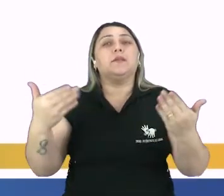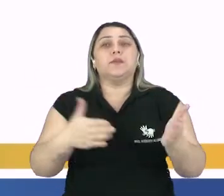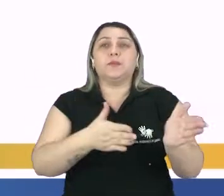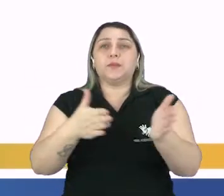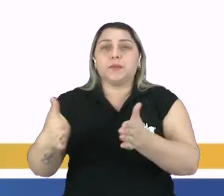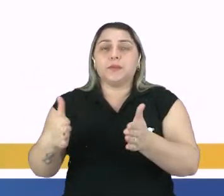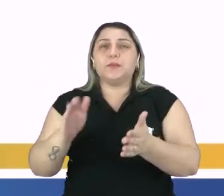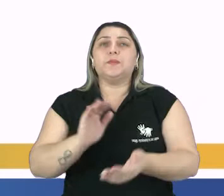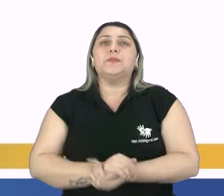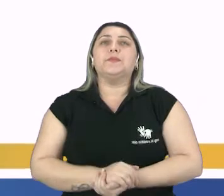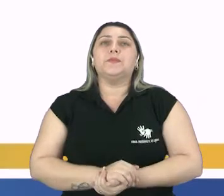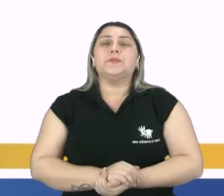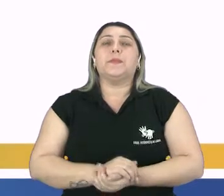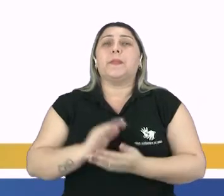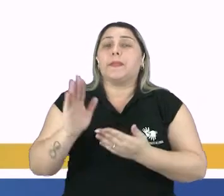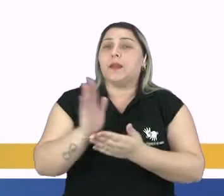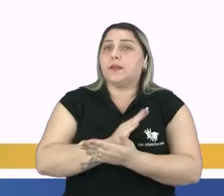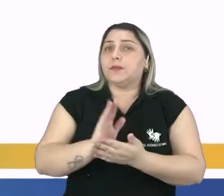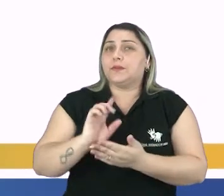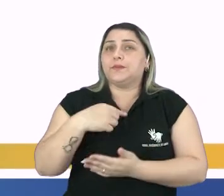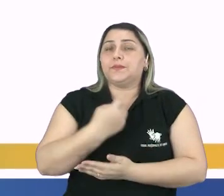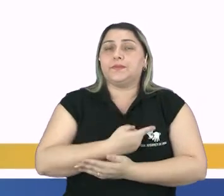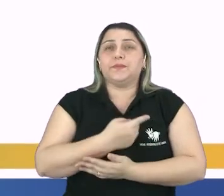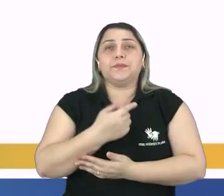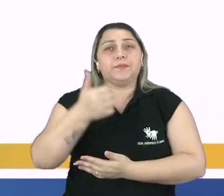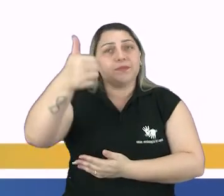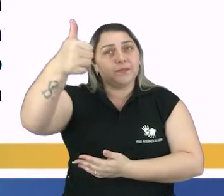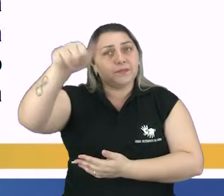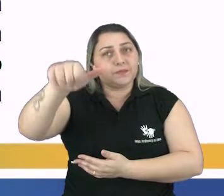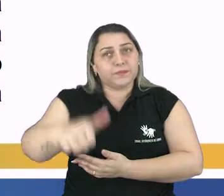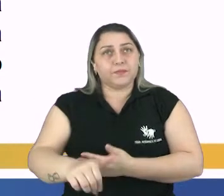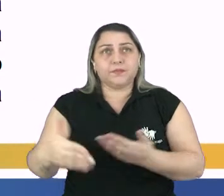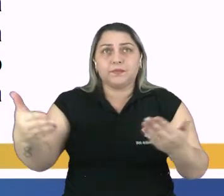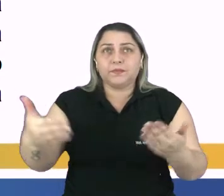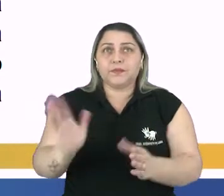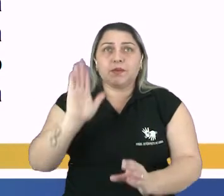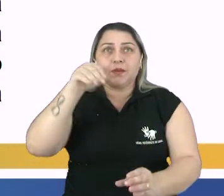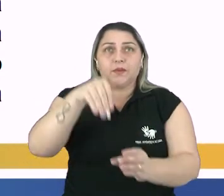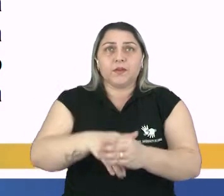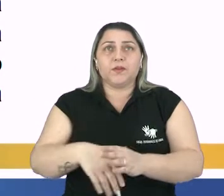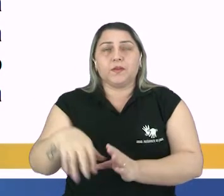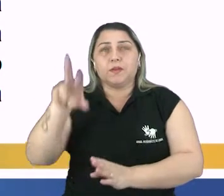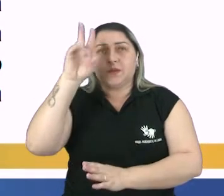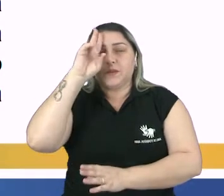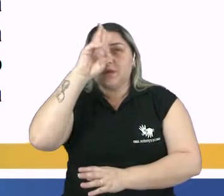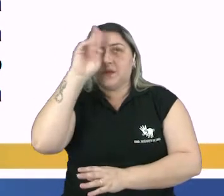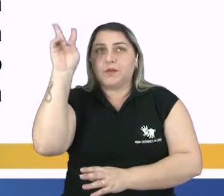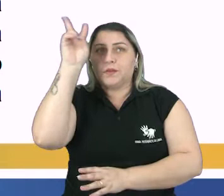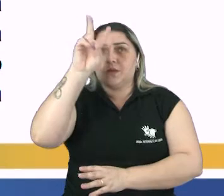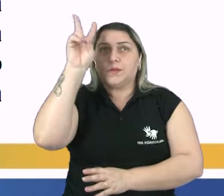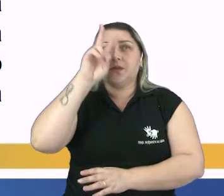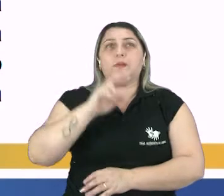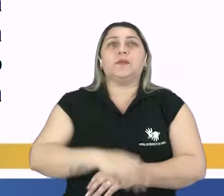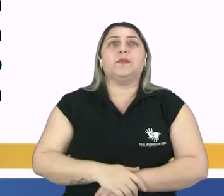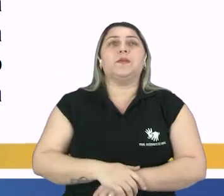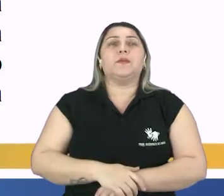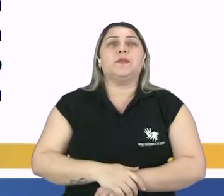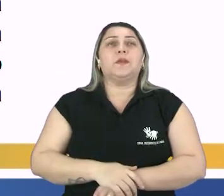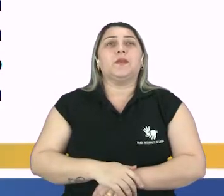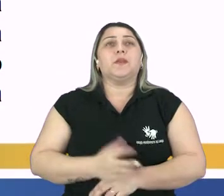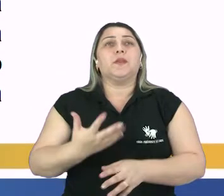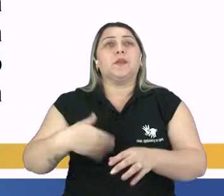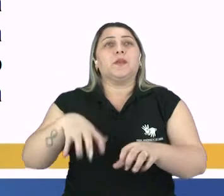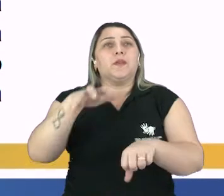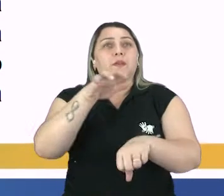nesse processo, que são alguns fatos que a gente vai inclusive analisar agora. Vamos ver como que era o voto no período